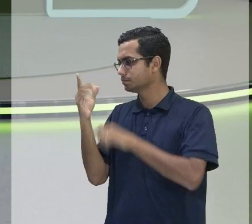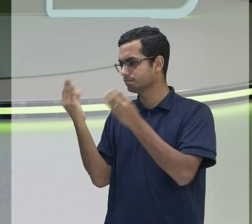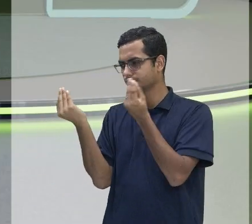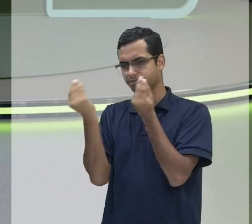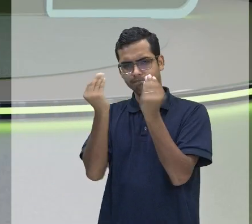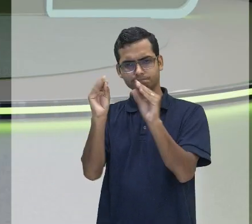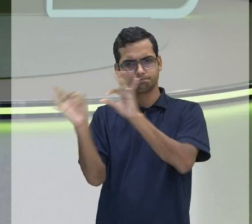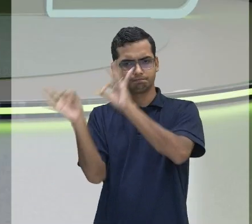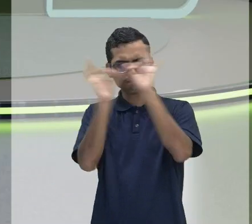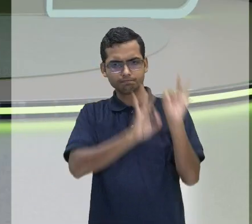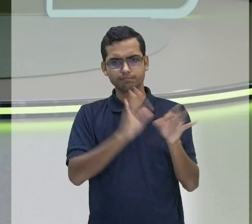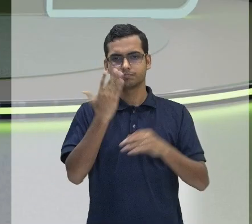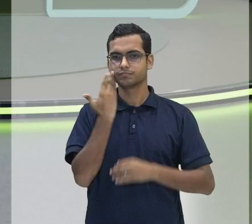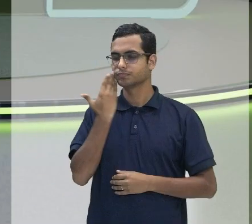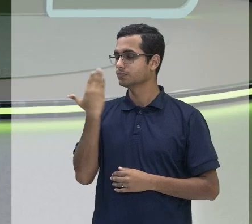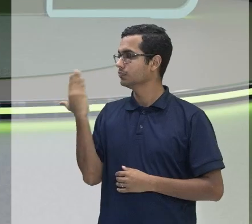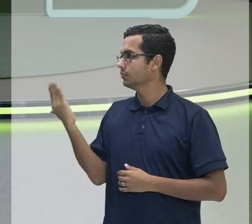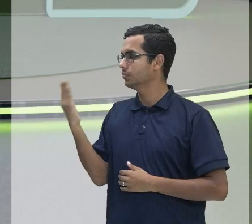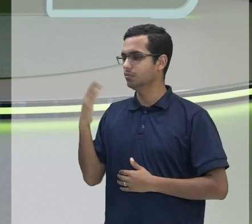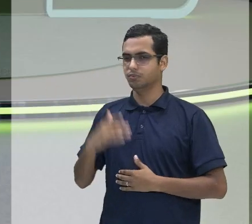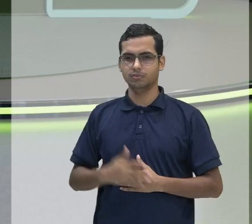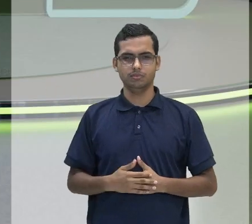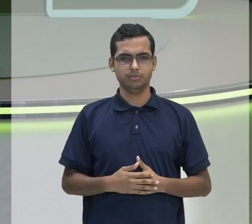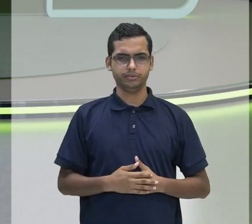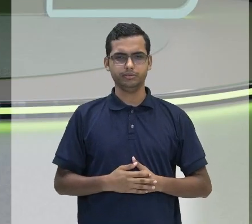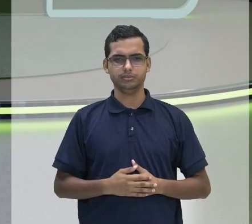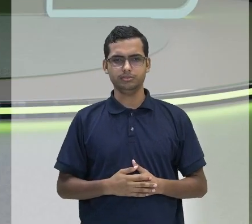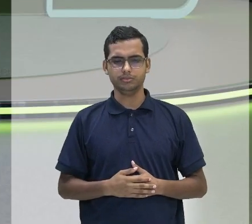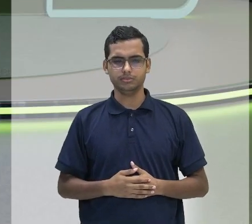curvatura, que é a distância do vértice até o centro de